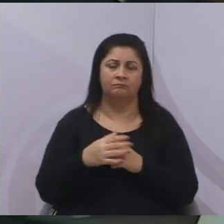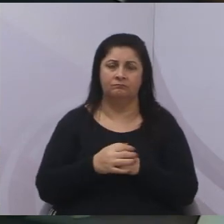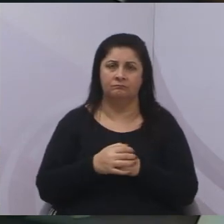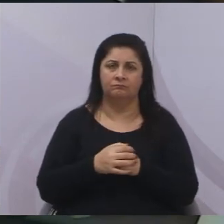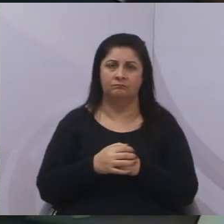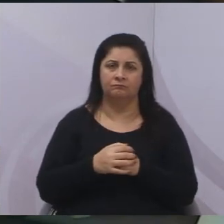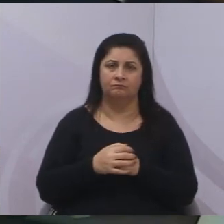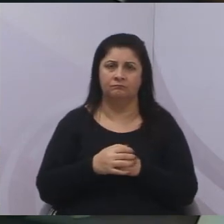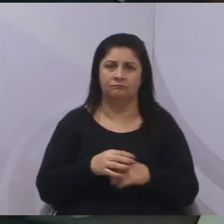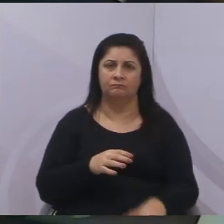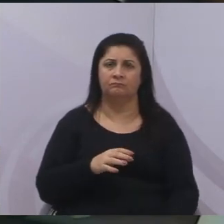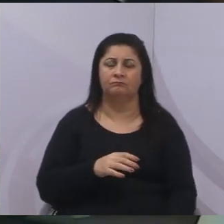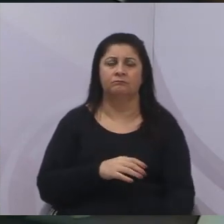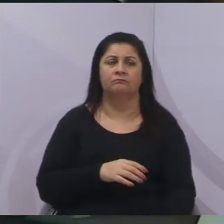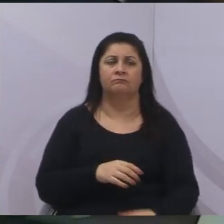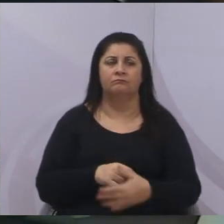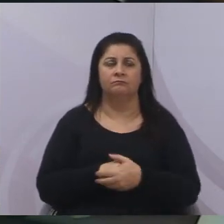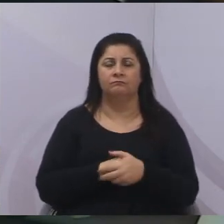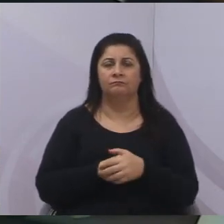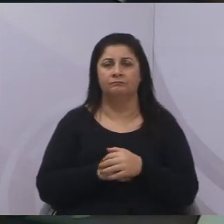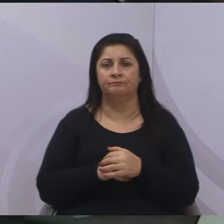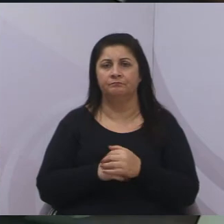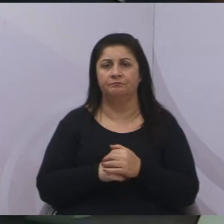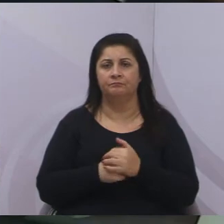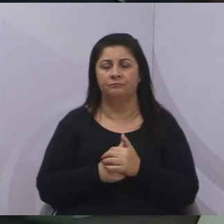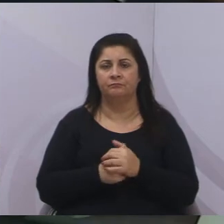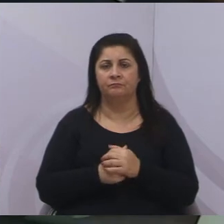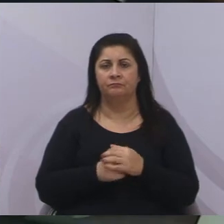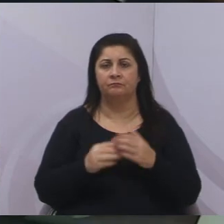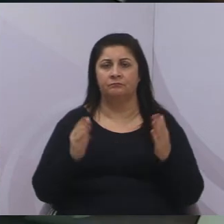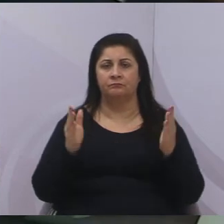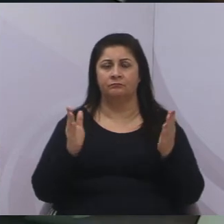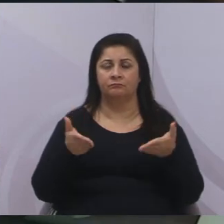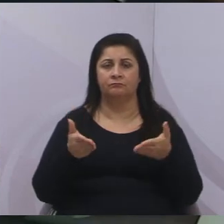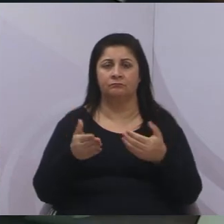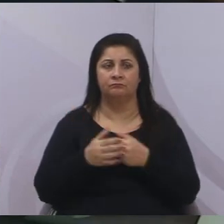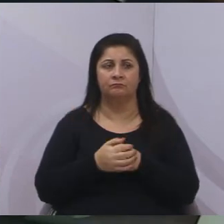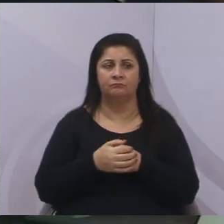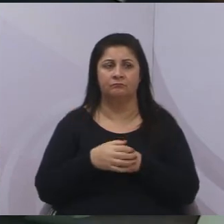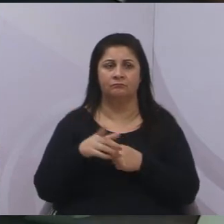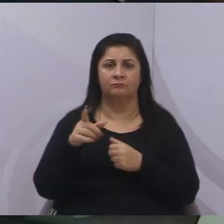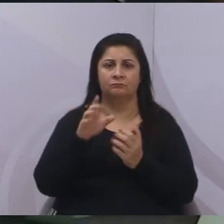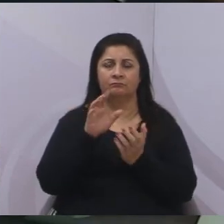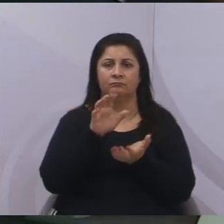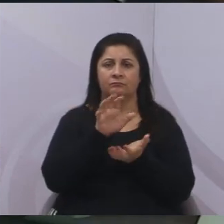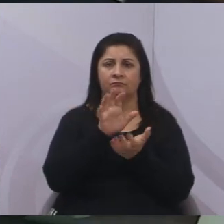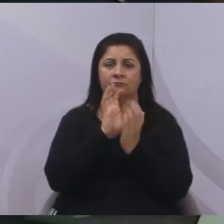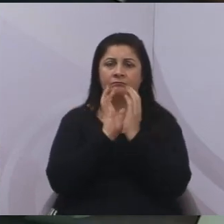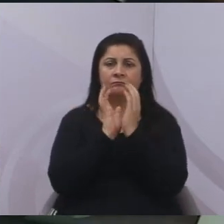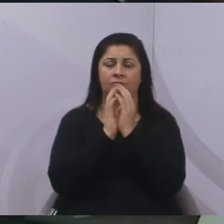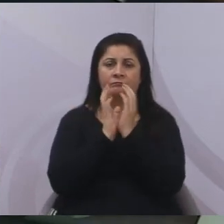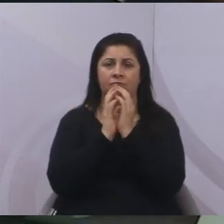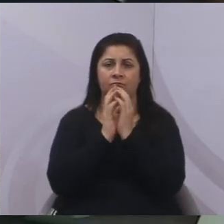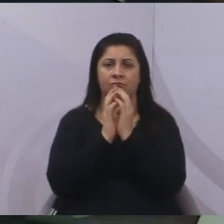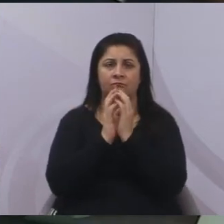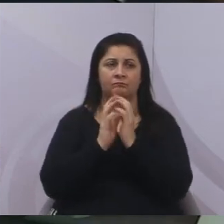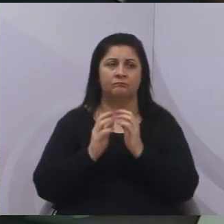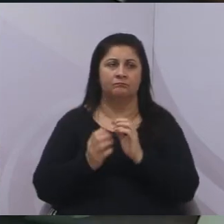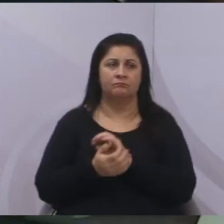como gostaríamos que fosse feito. Agora mesmo lá, se não me engano, Pernambuco, o governador